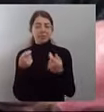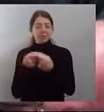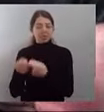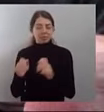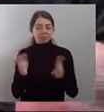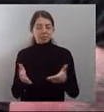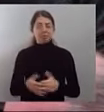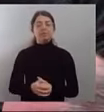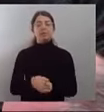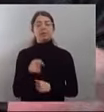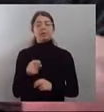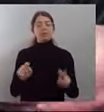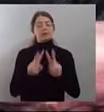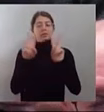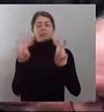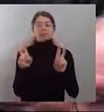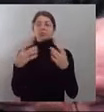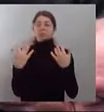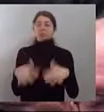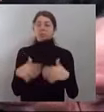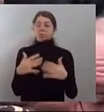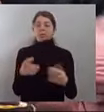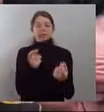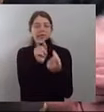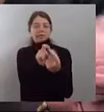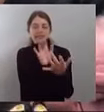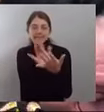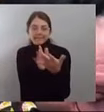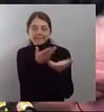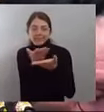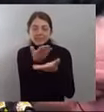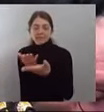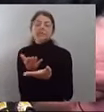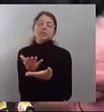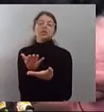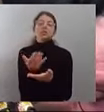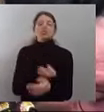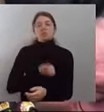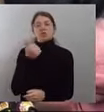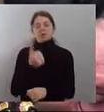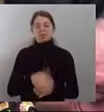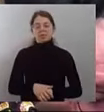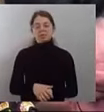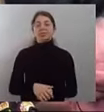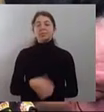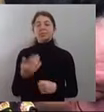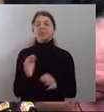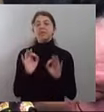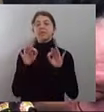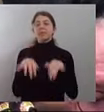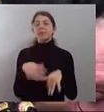E uma matéria que ganha muito com a proximidade dos seus decisores políticos. Gostaríamos de finalizar com uma só